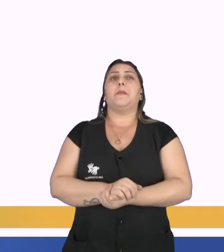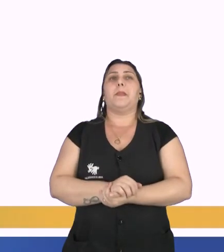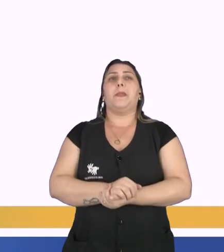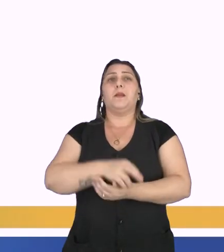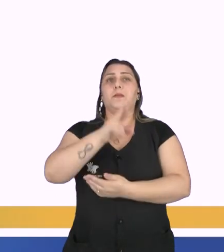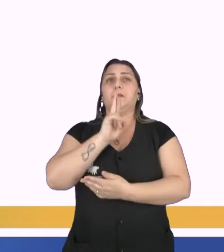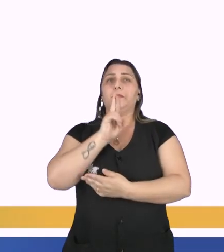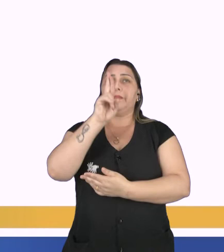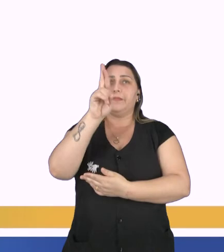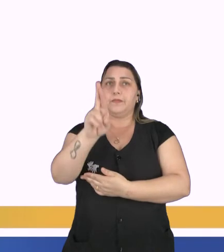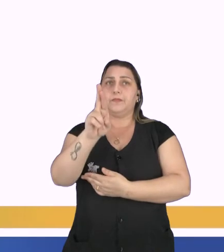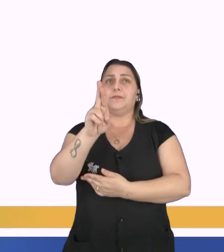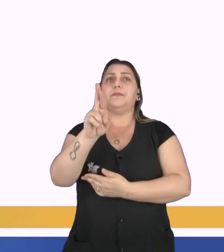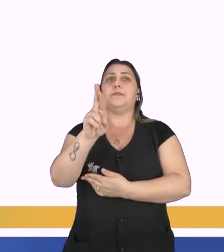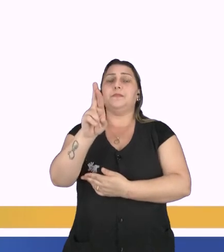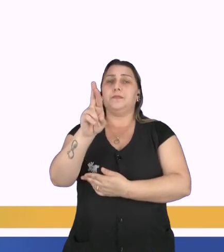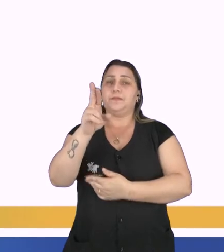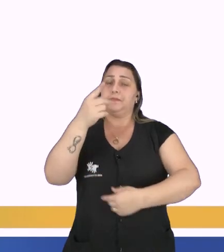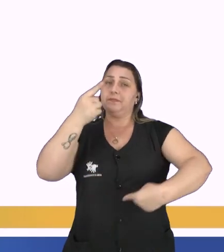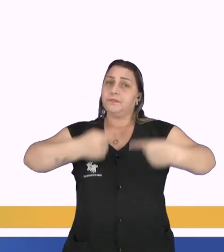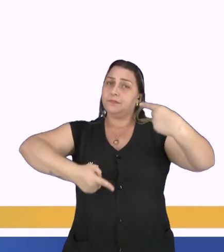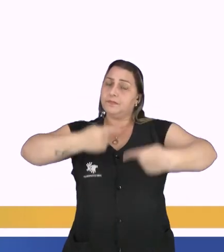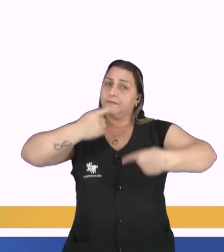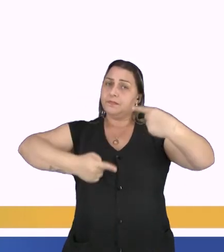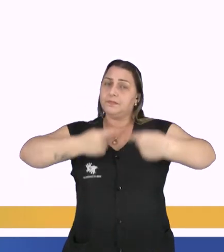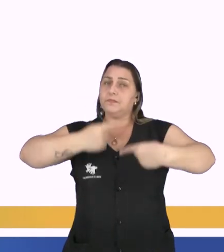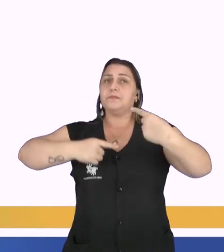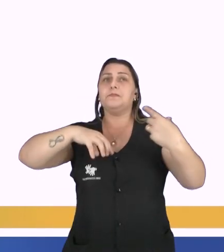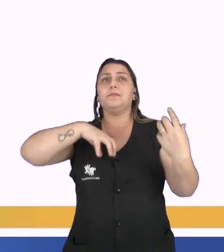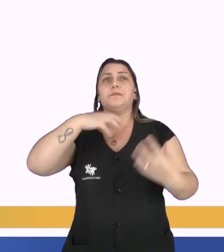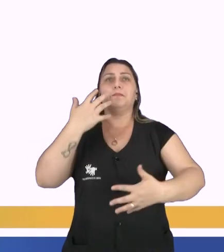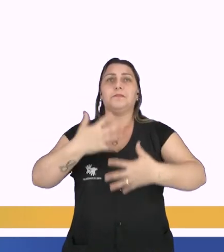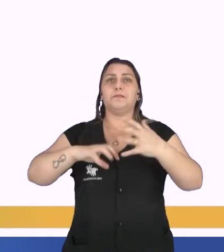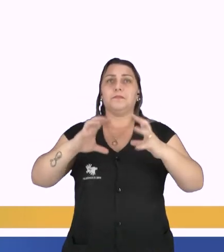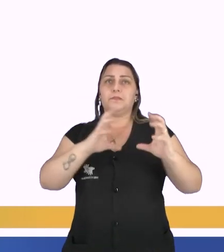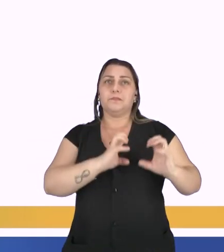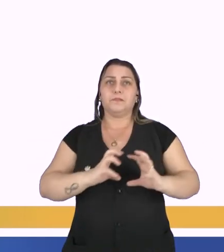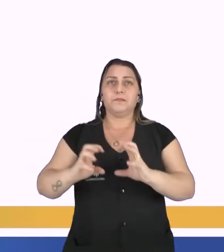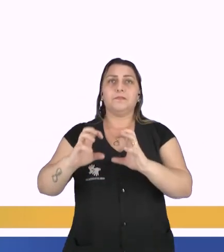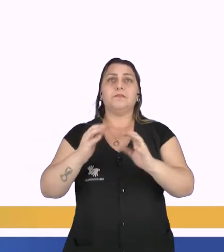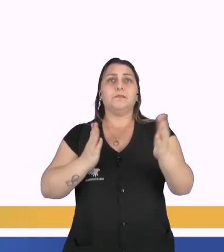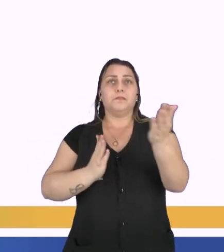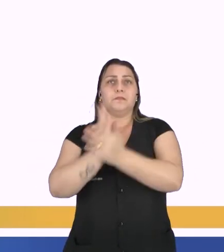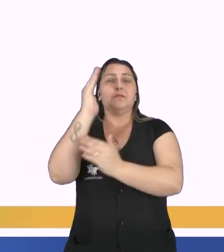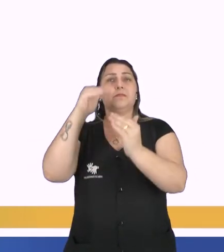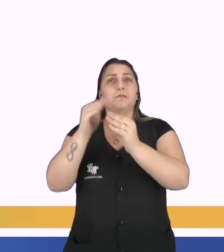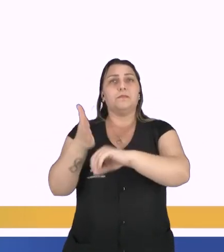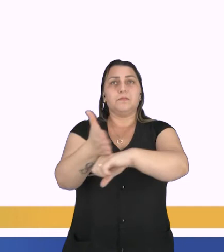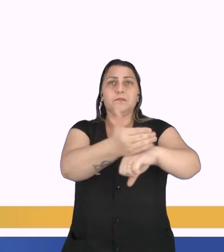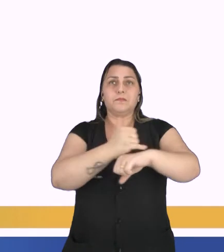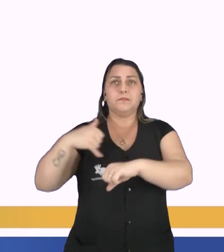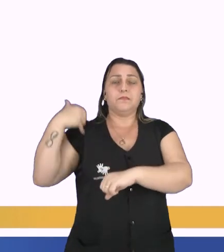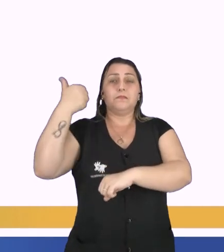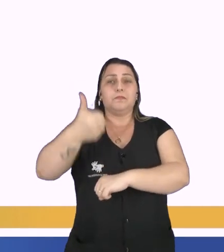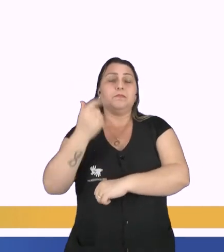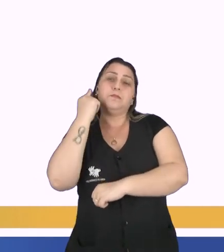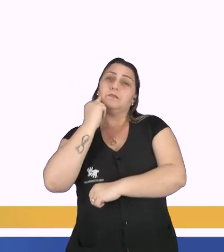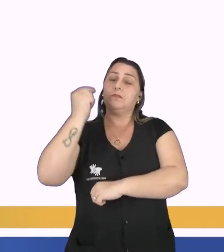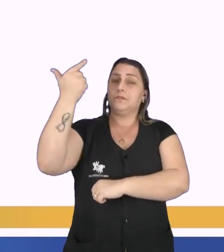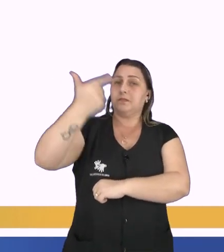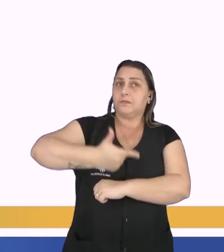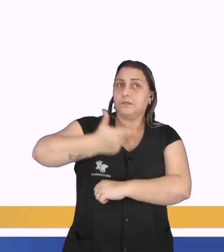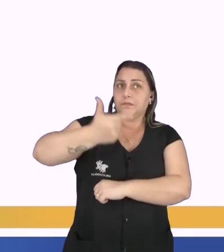Acerca desse assunto. O resultado da discussão política e a aprovação da antecipação